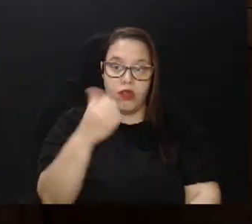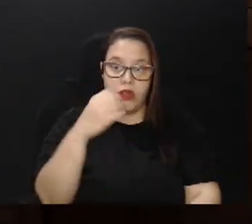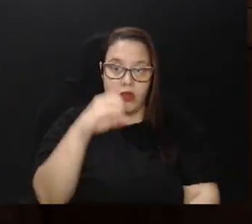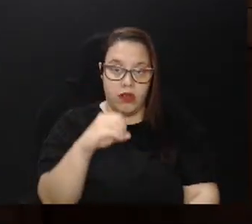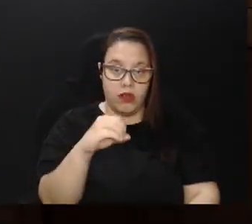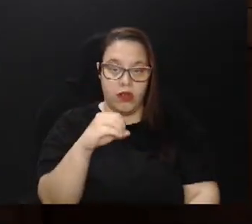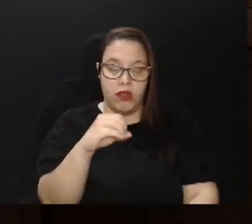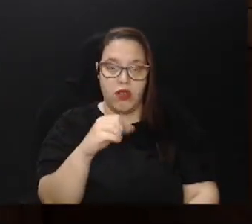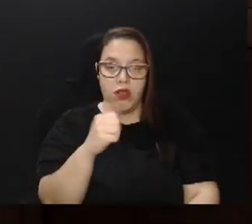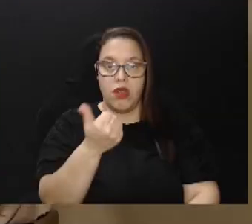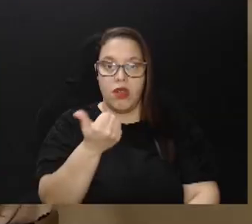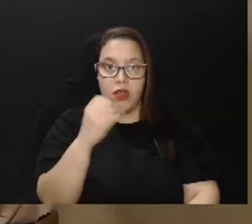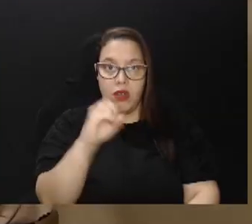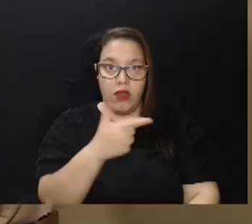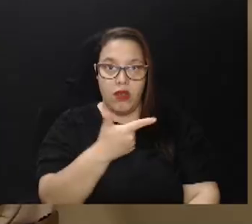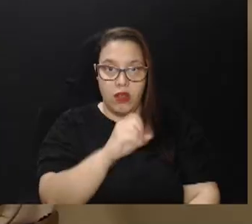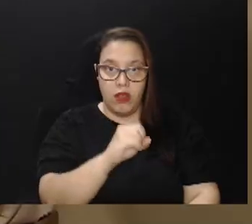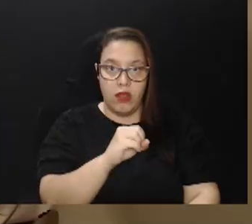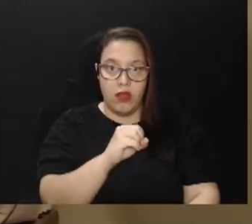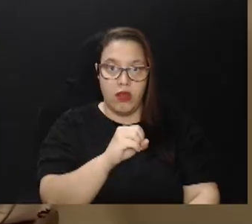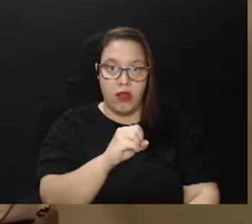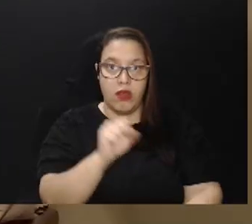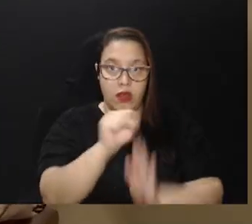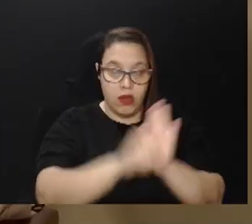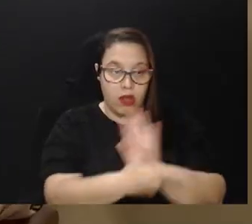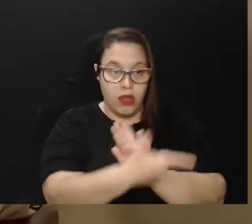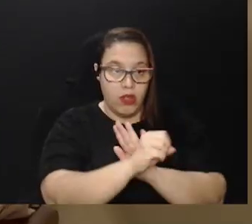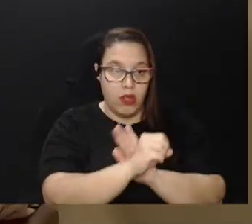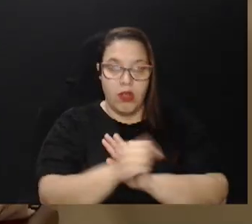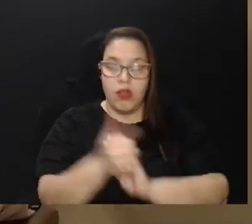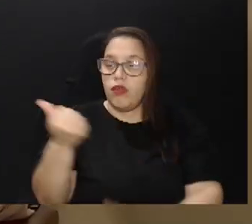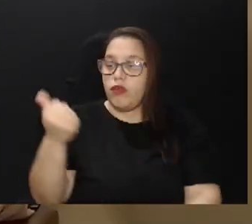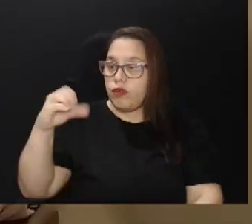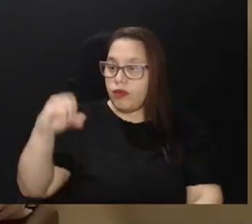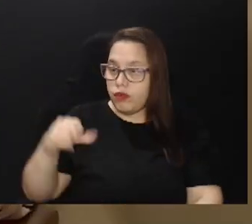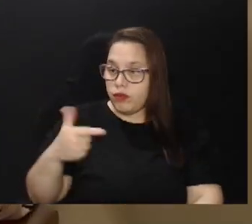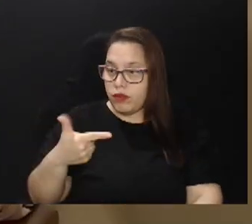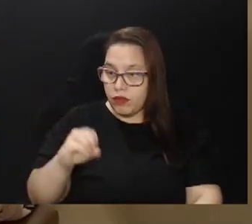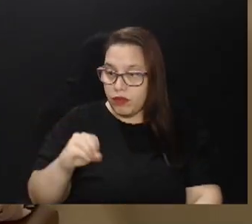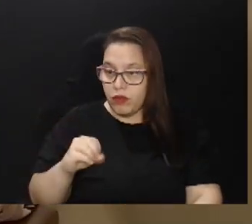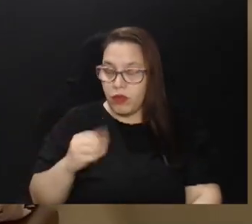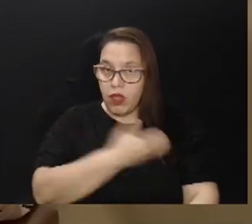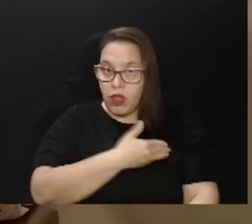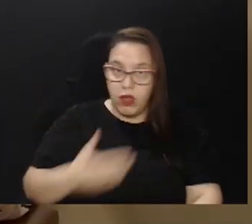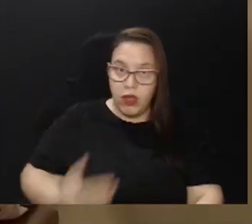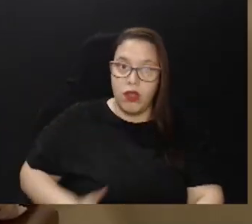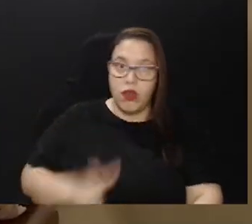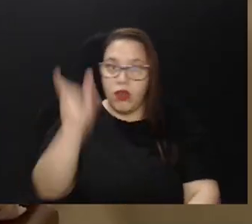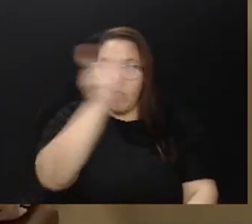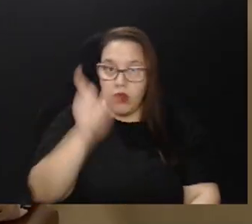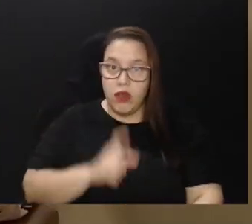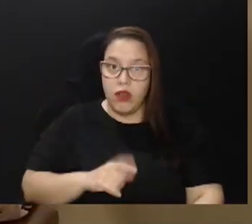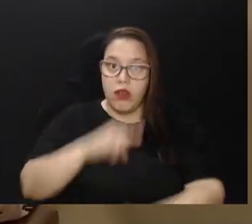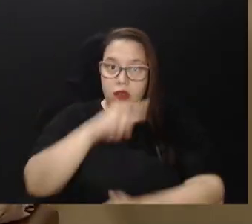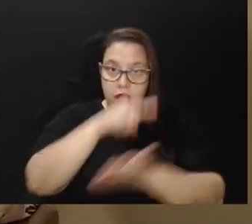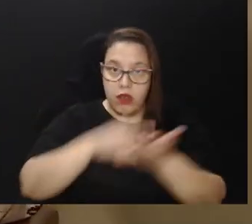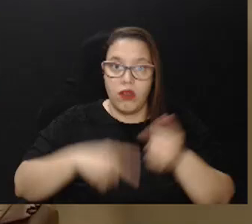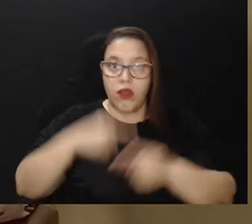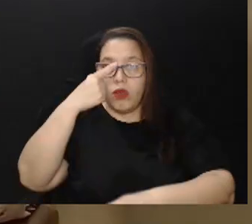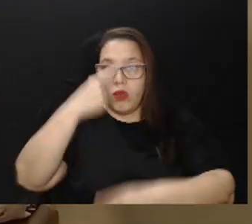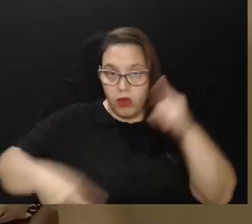anos 20 do século XX. Em 1920, o governo italiano baixou um decreto proibindo